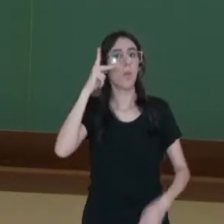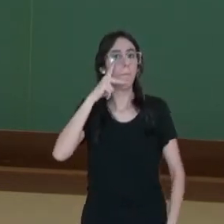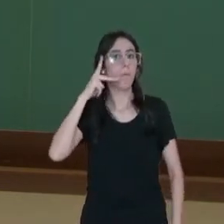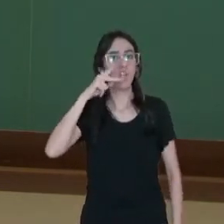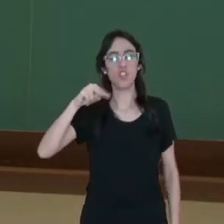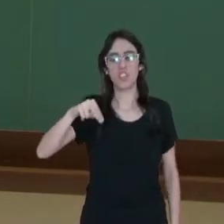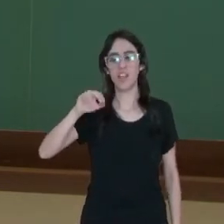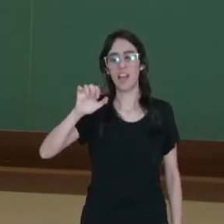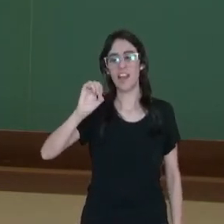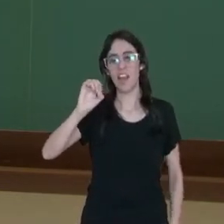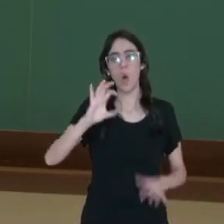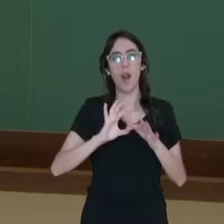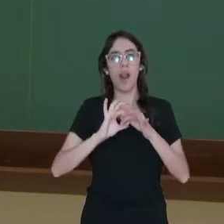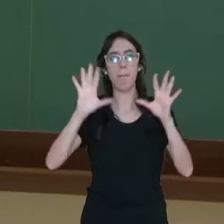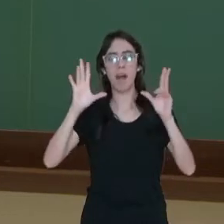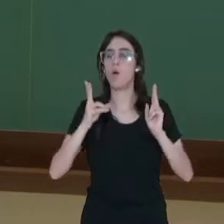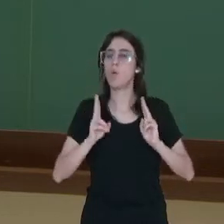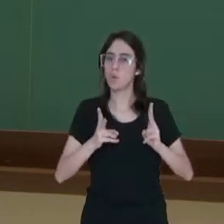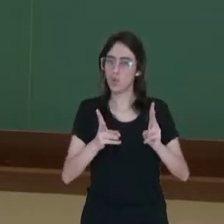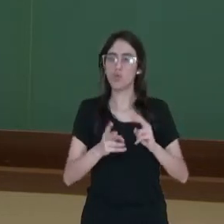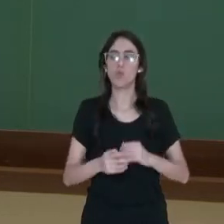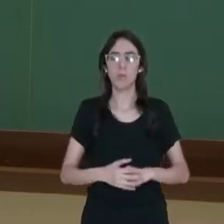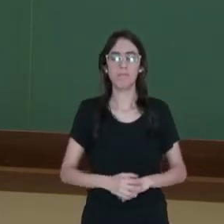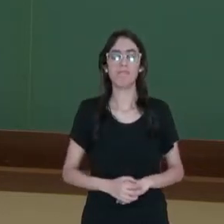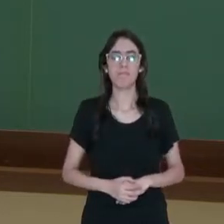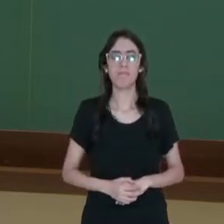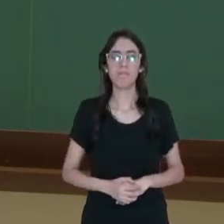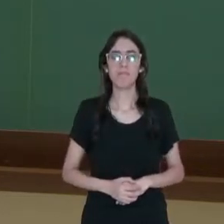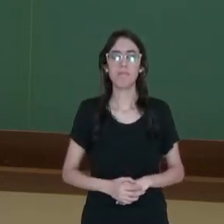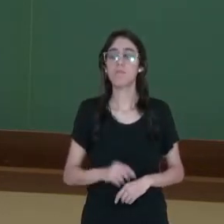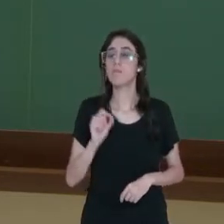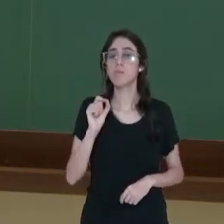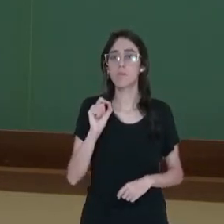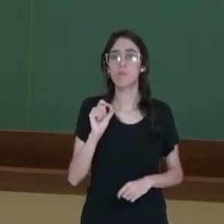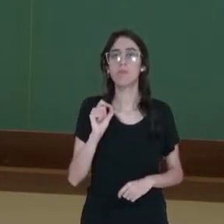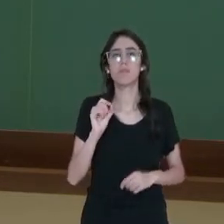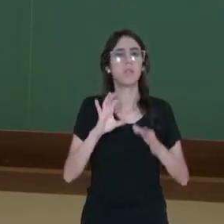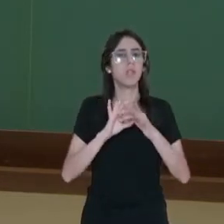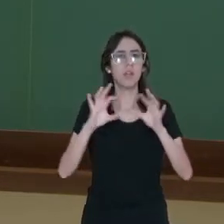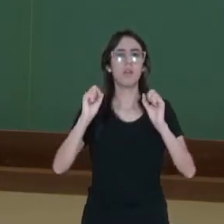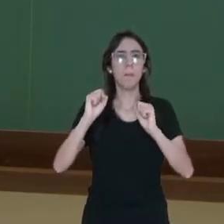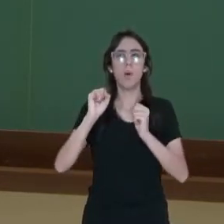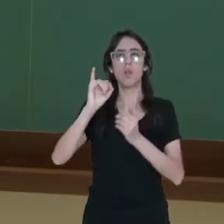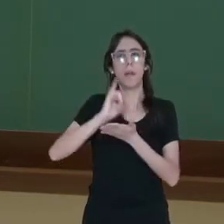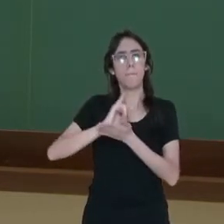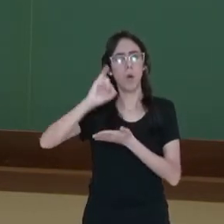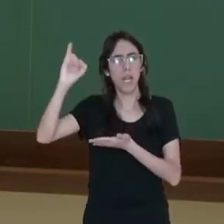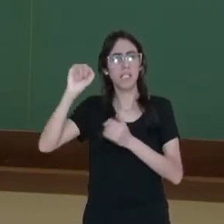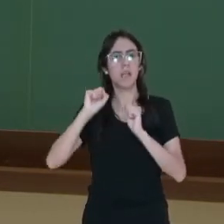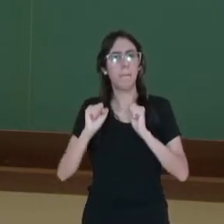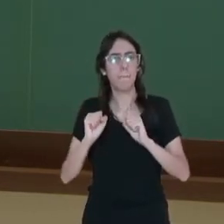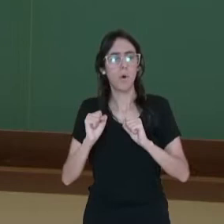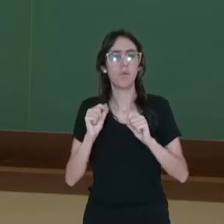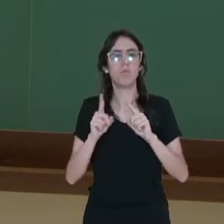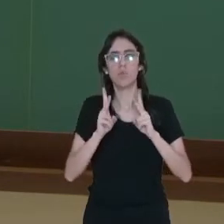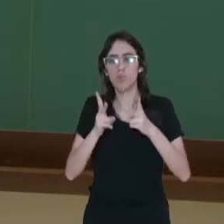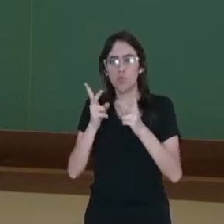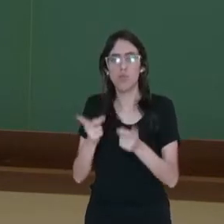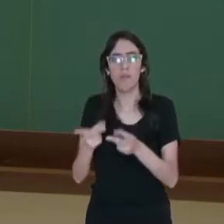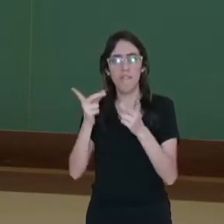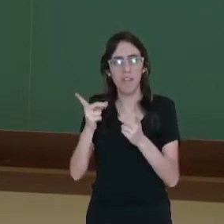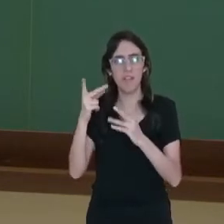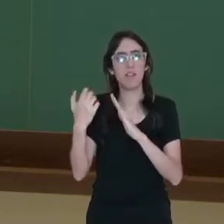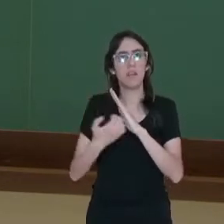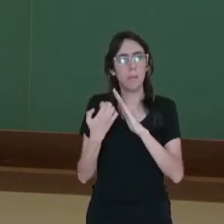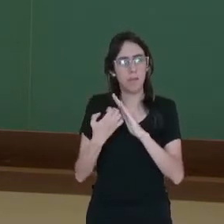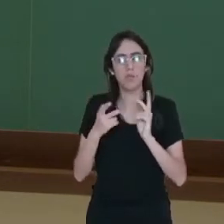neoliberal, essa é uma permanência de seu governo. Deu abertura às importações, prosseguiu com as privatizações,